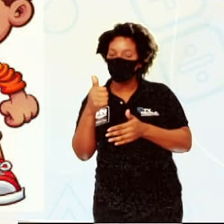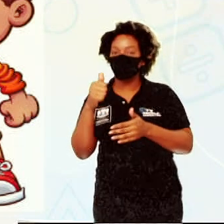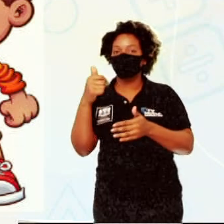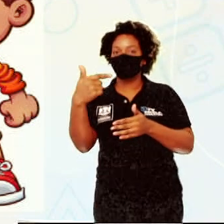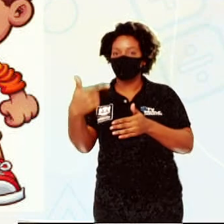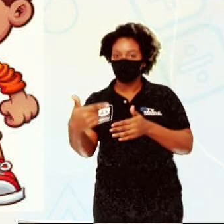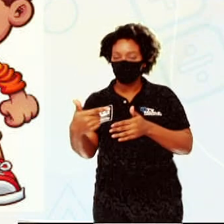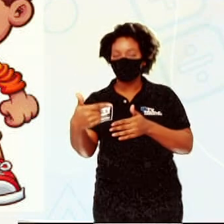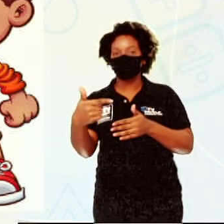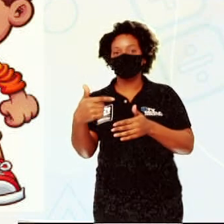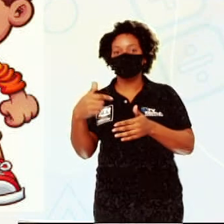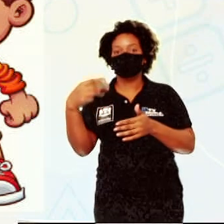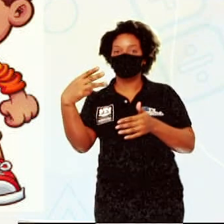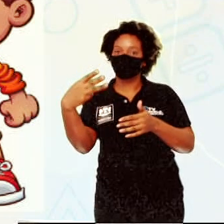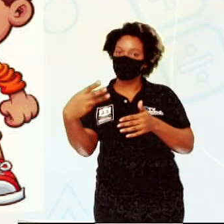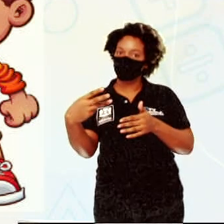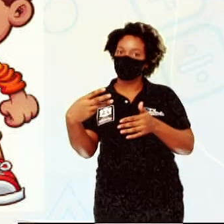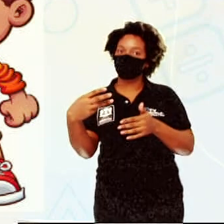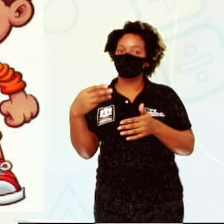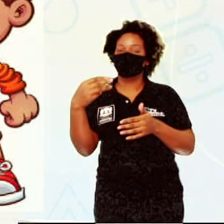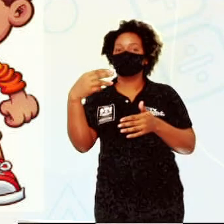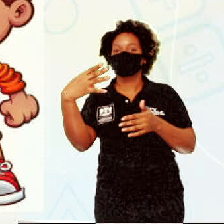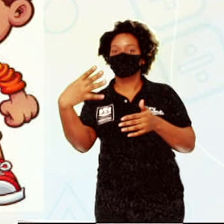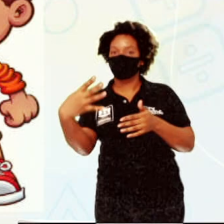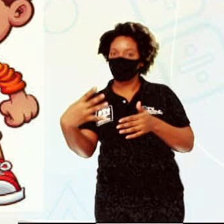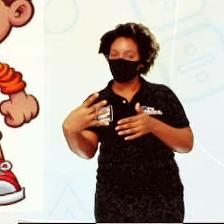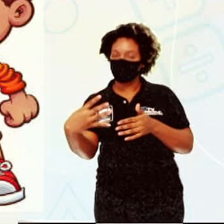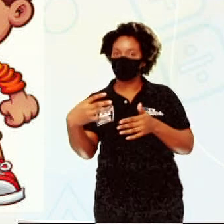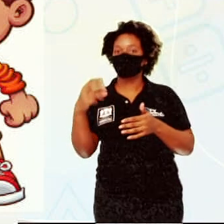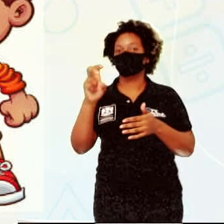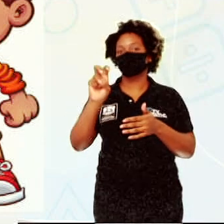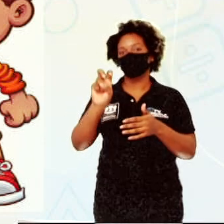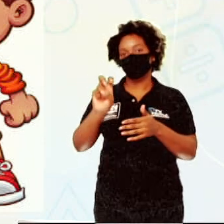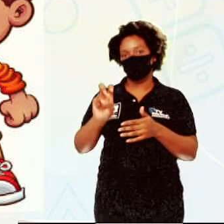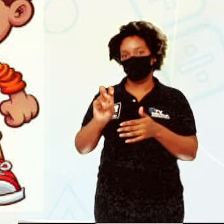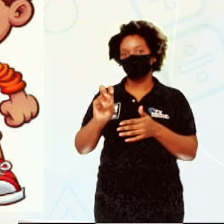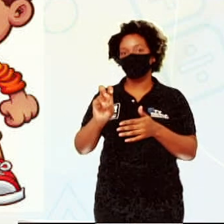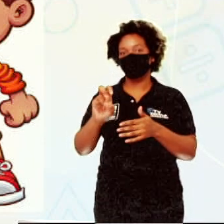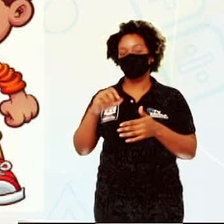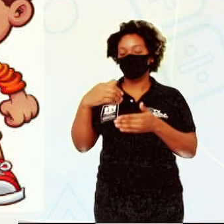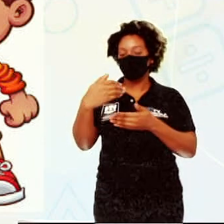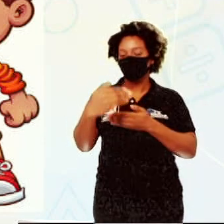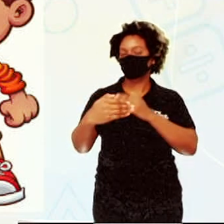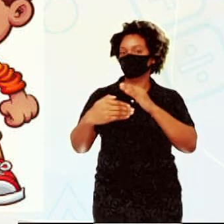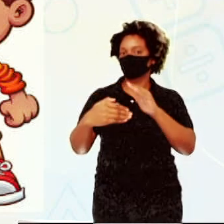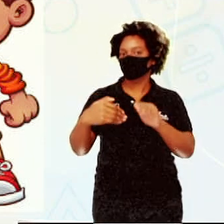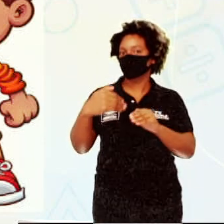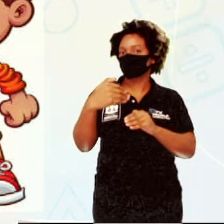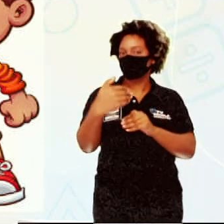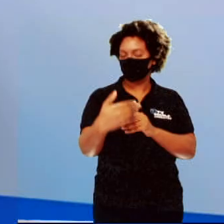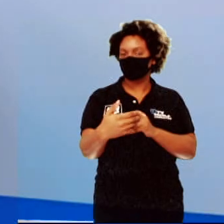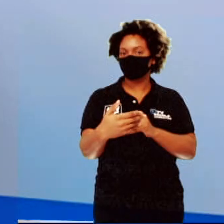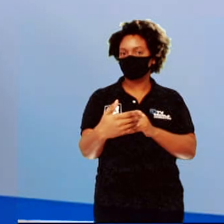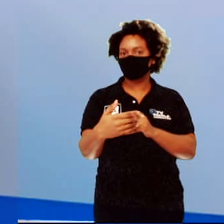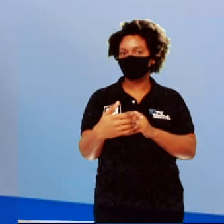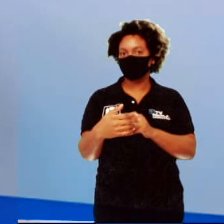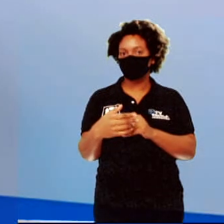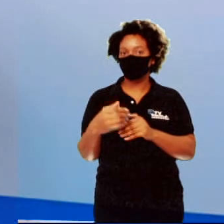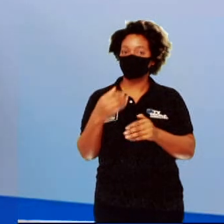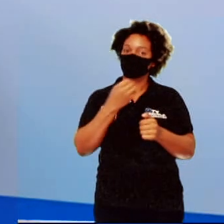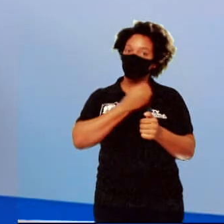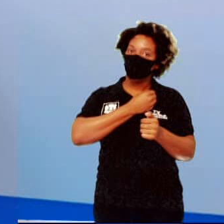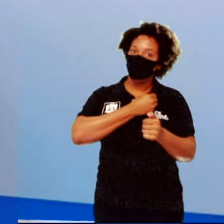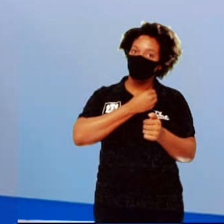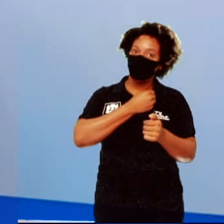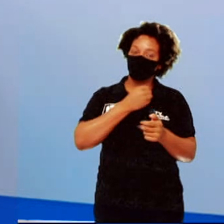do 2 para o 3, do 3 para o 4, do 4 para o 5 e assim sucessivamente. De um número para